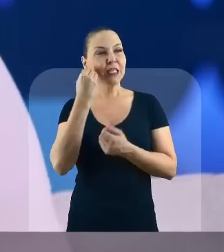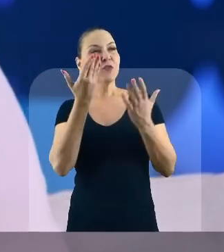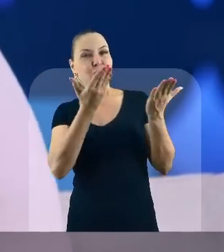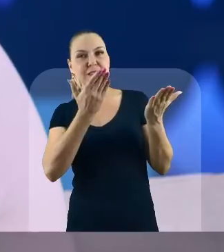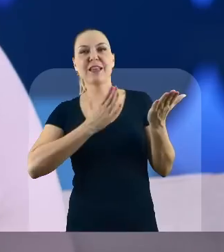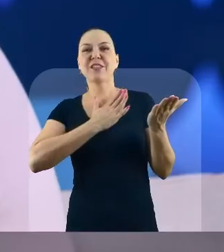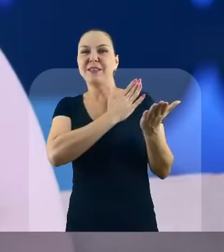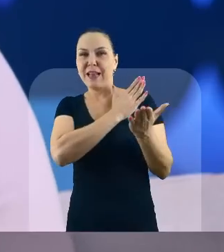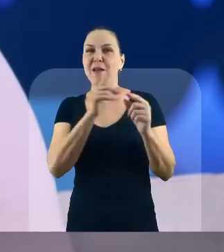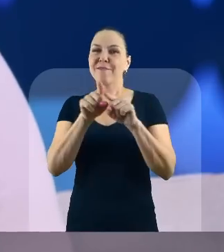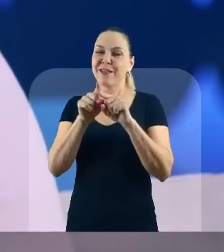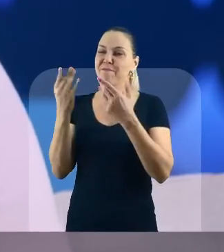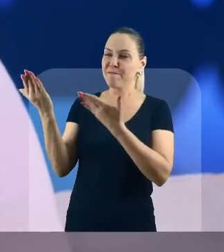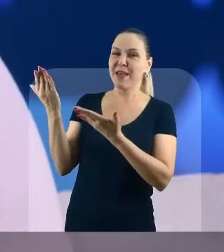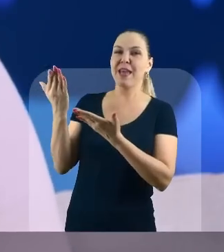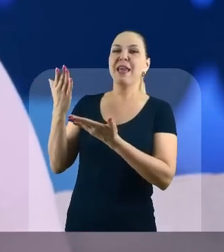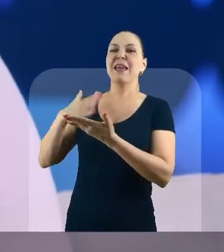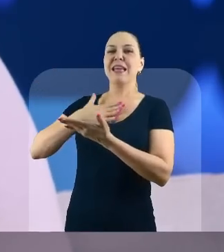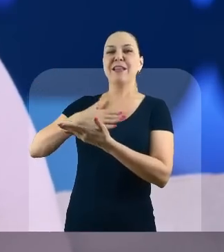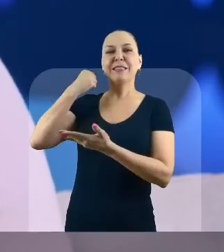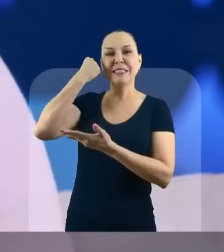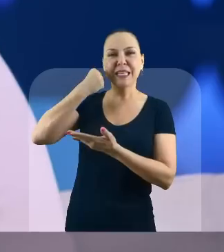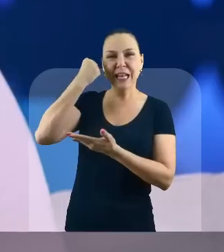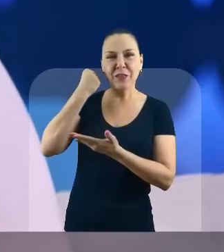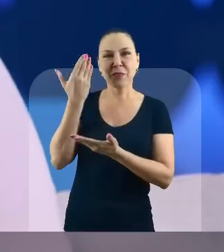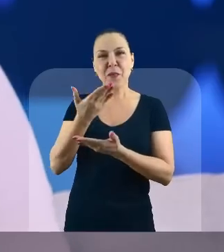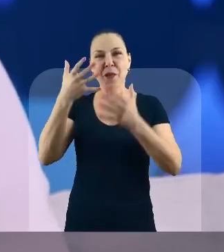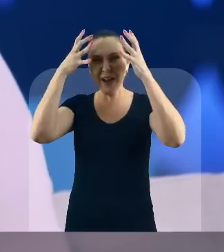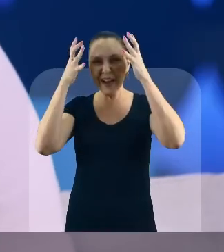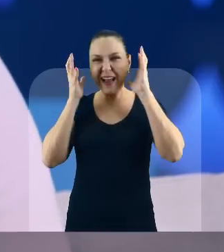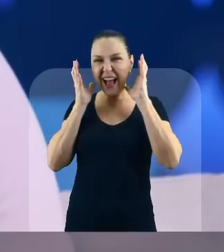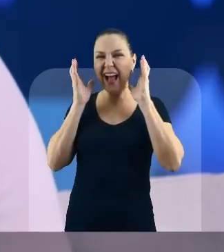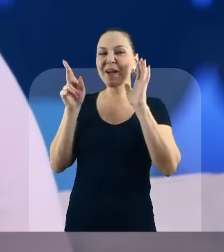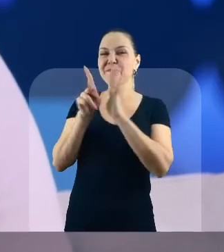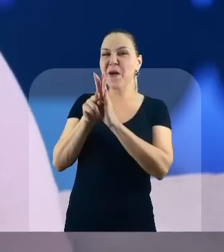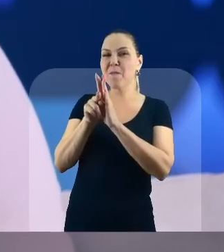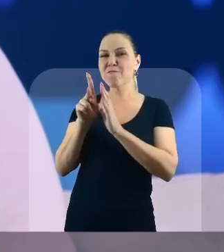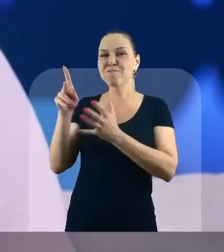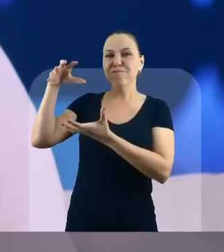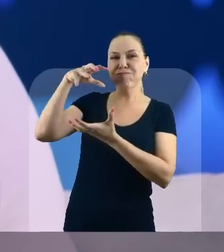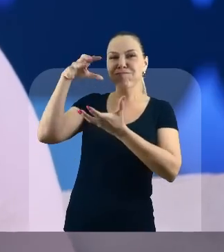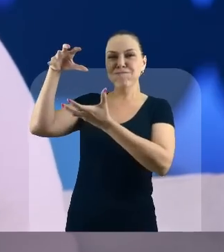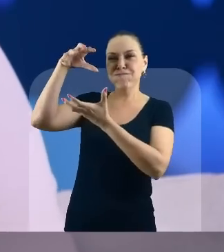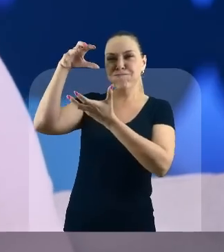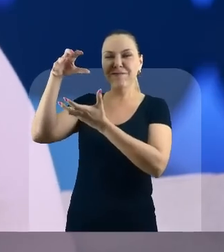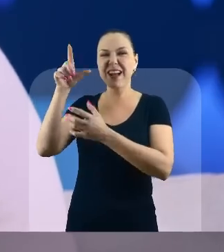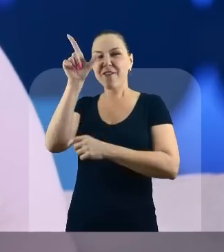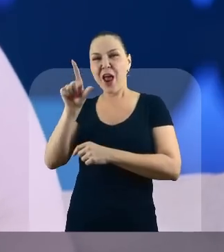o nosso querido senador Marcos Pontes, o astronauta, o homem que sabe de fato que a Terra é redonda.